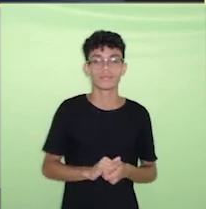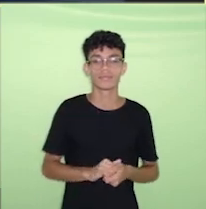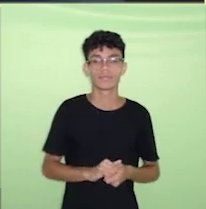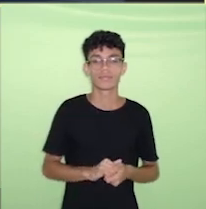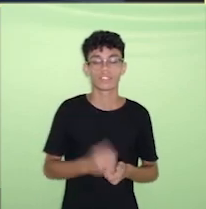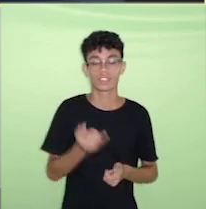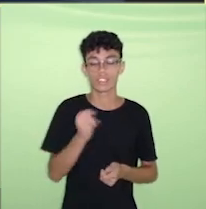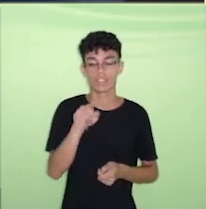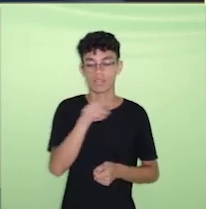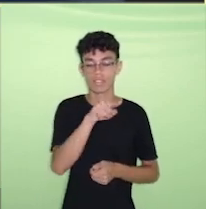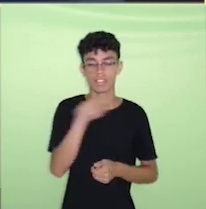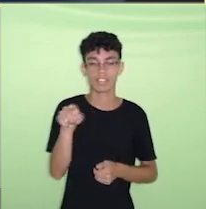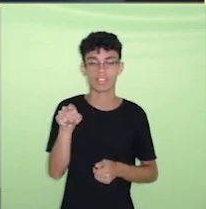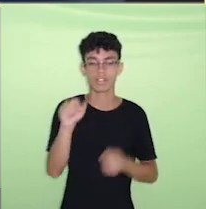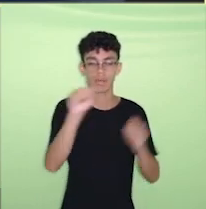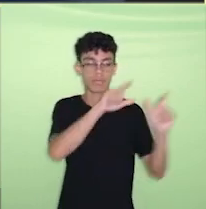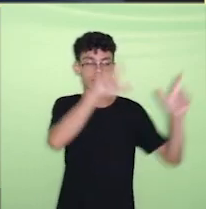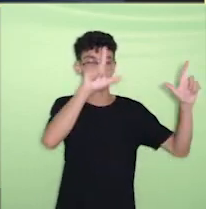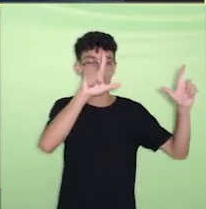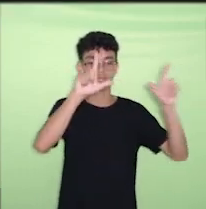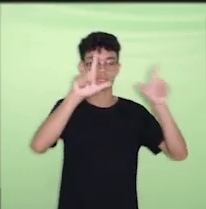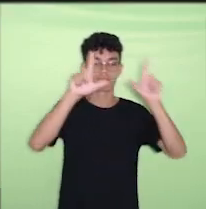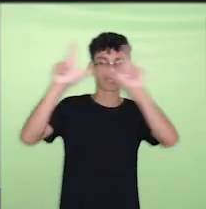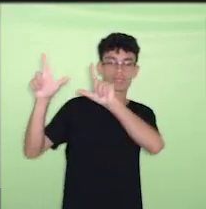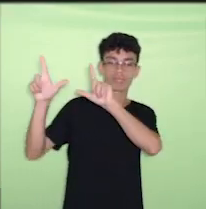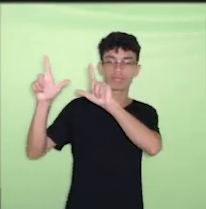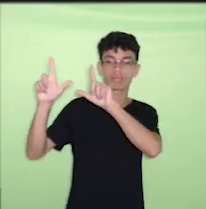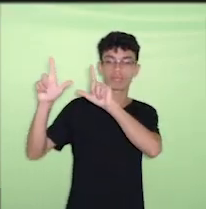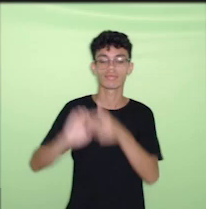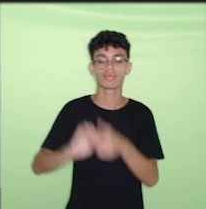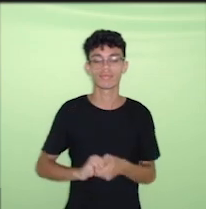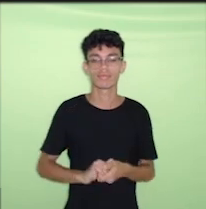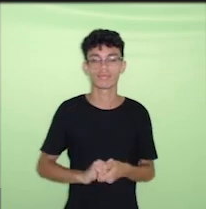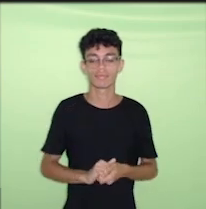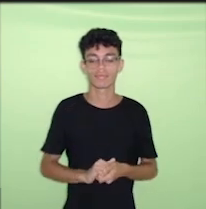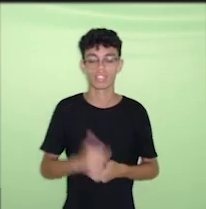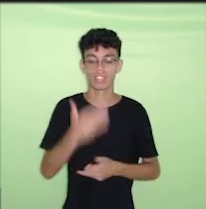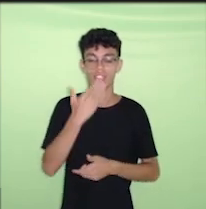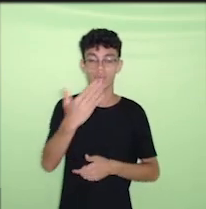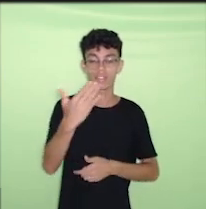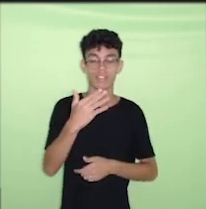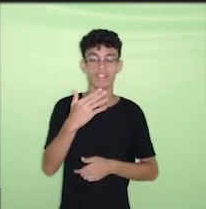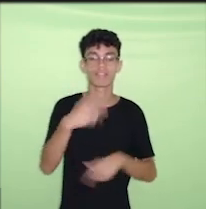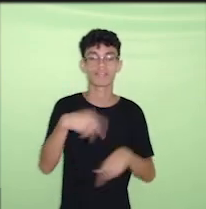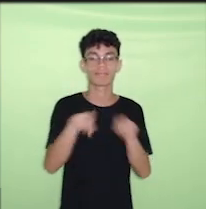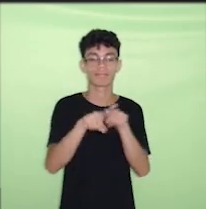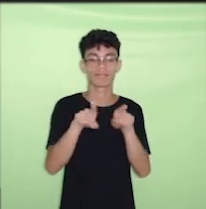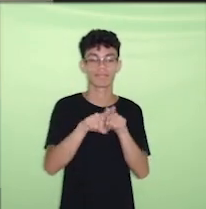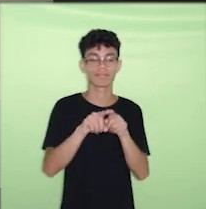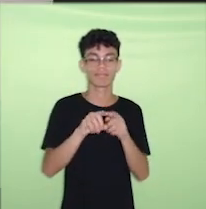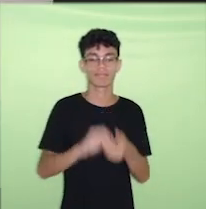se vocês puderem voltar para o palco. eu ia pedir isso, se...